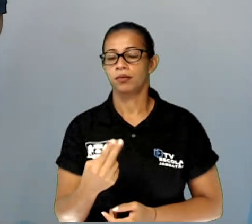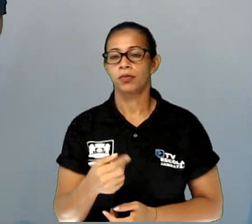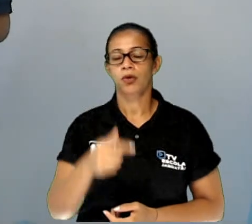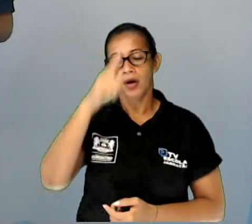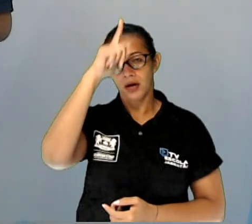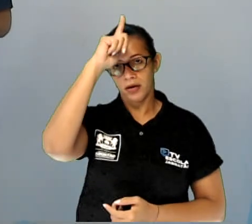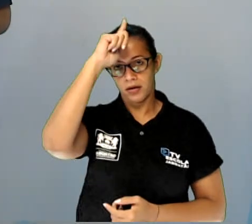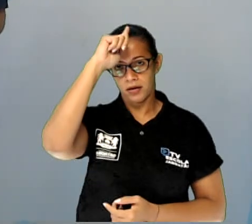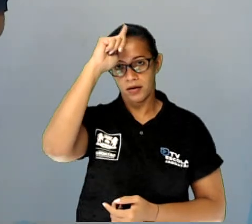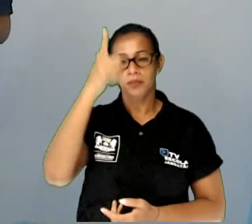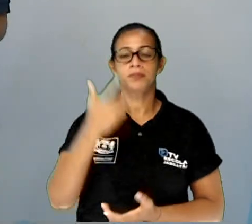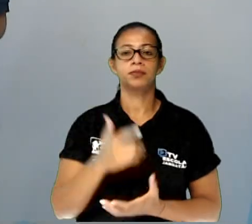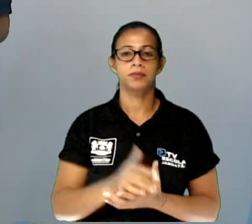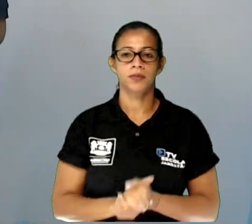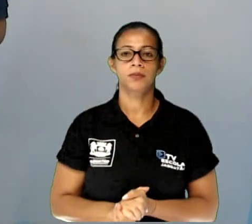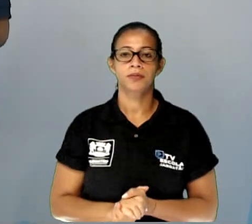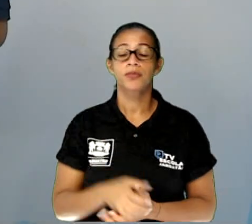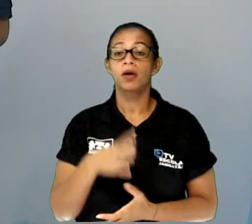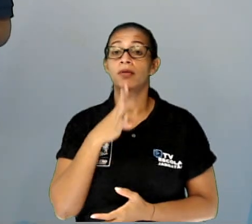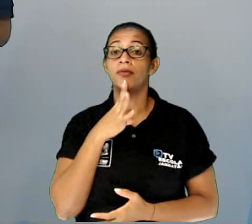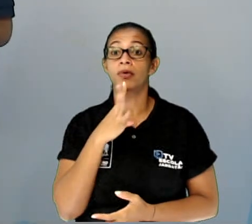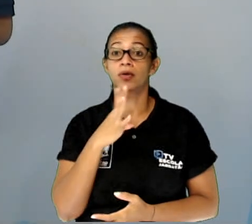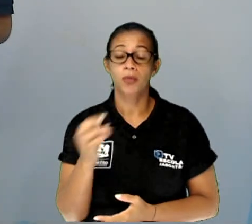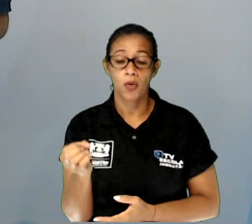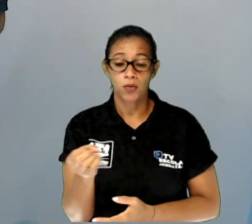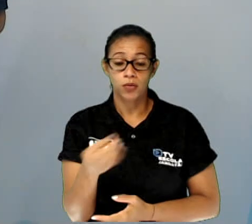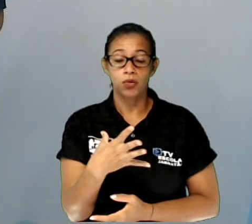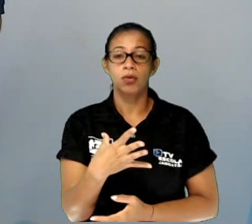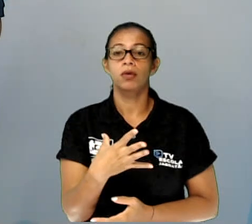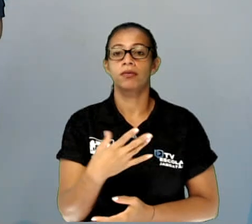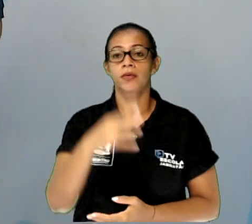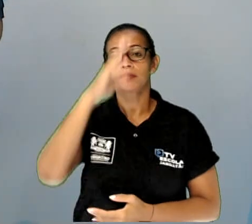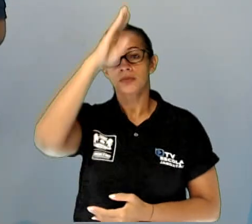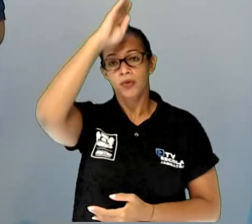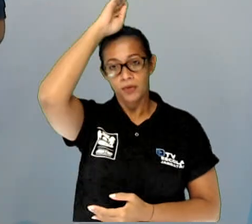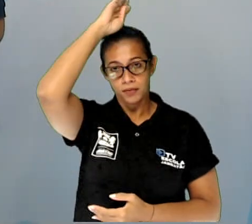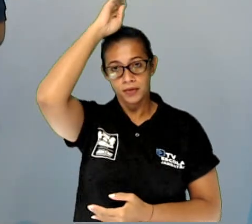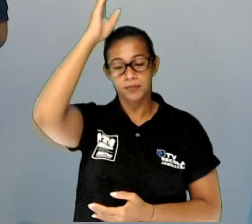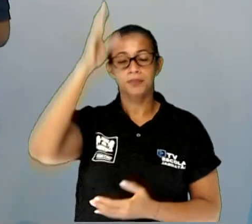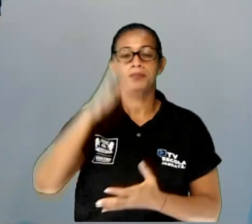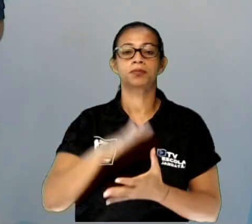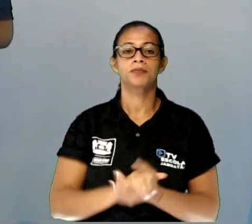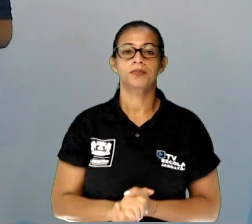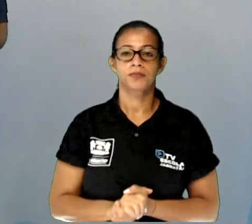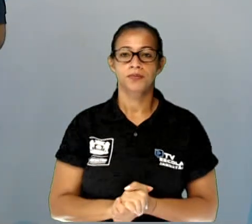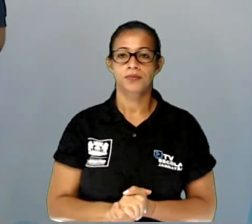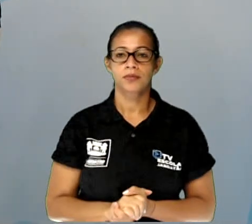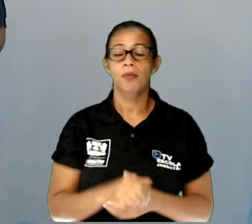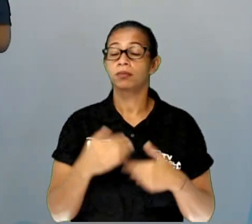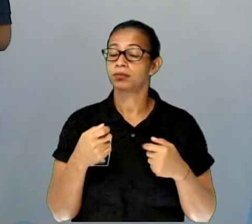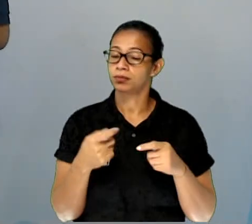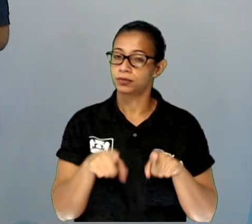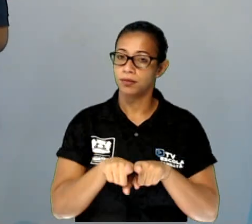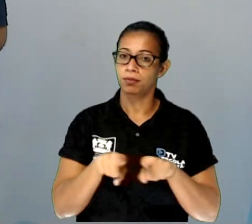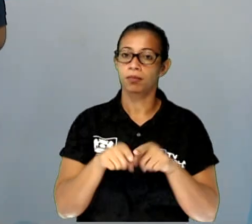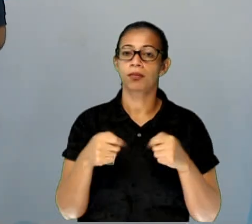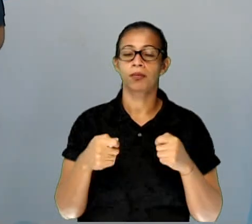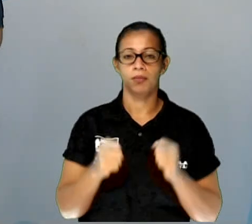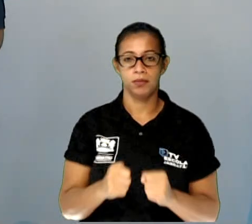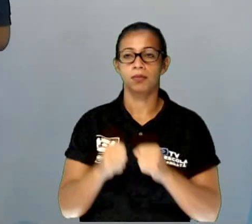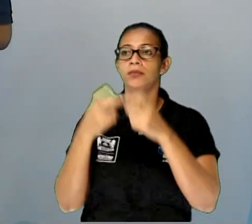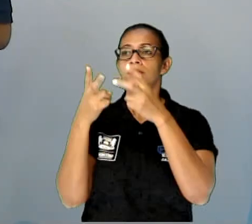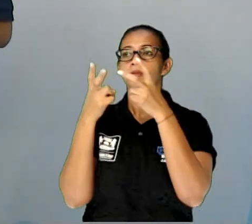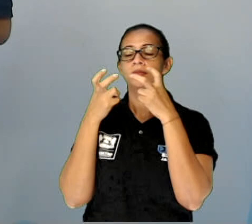ainda recuperar, né, essa herança romana, né? Mas o que a gente pode observar é que, de maneira geral, o